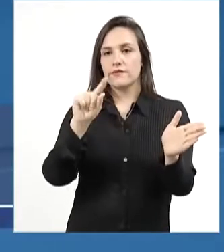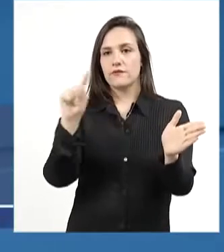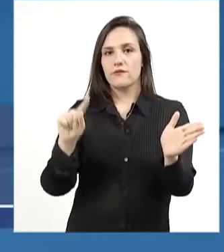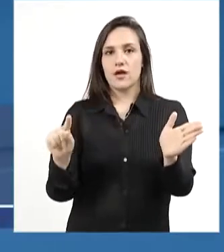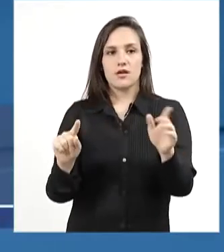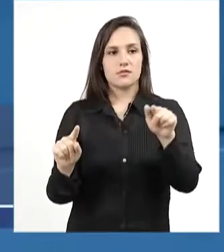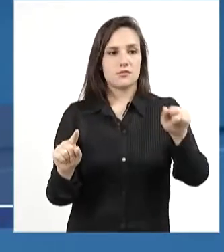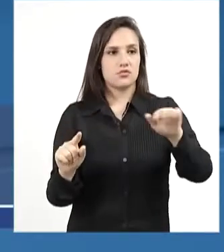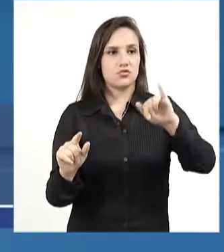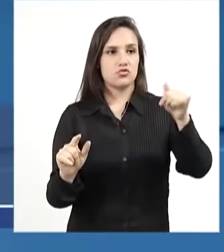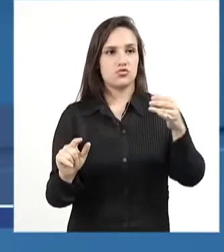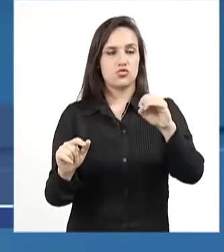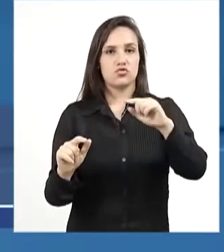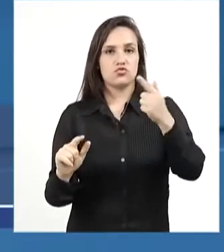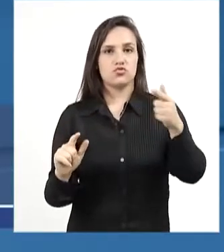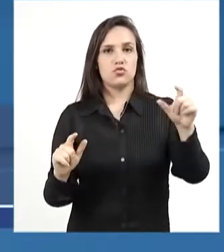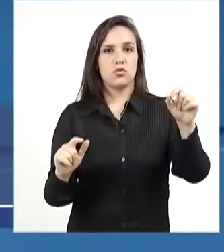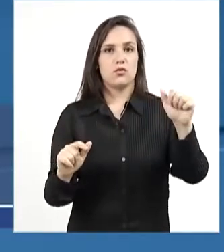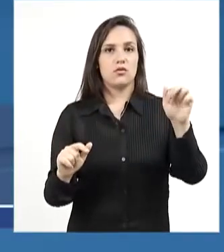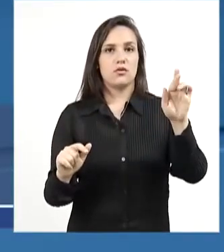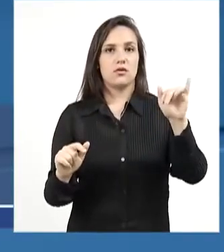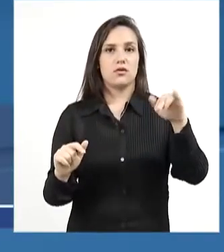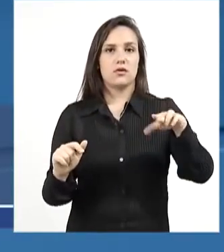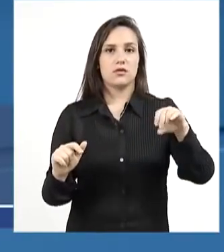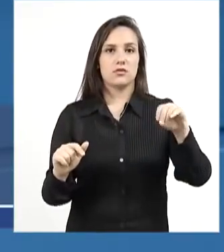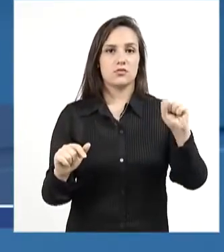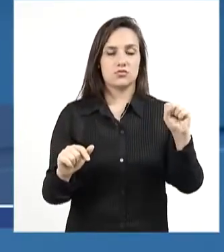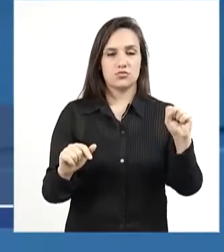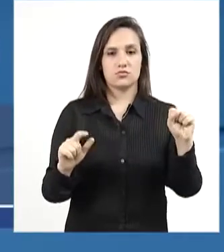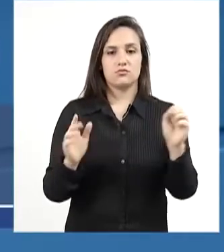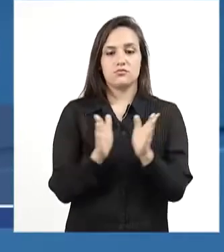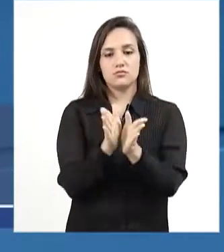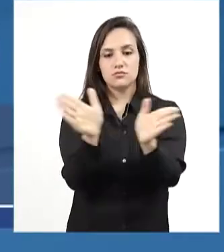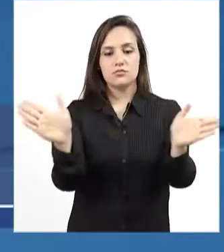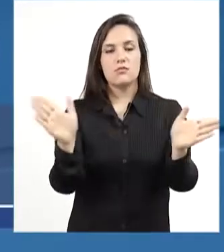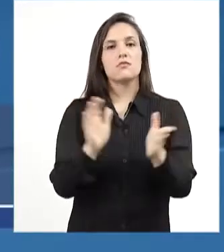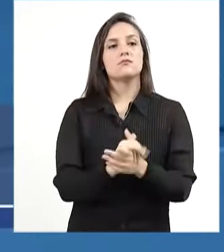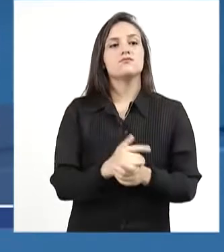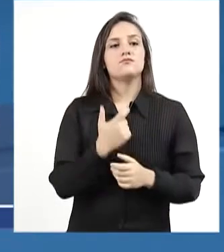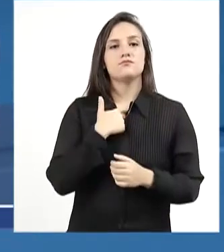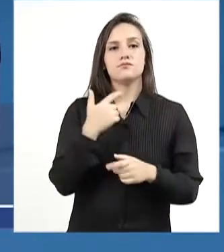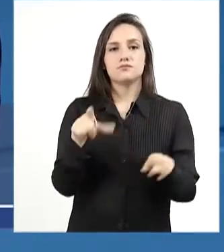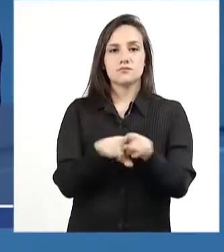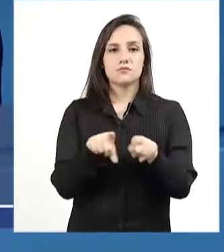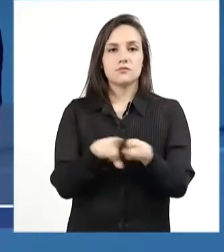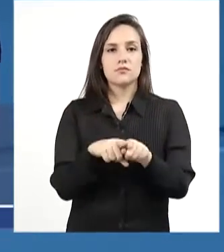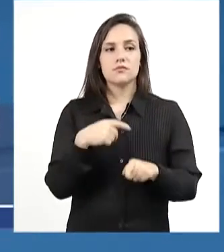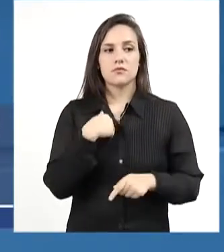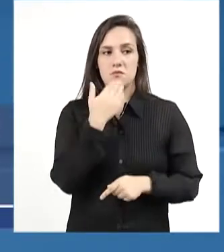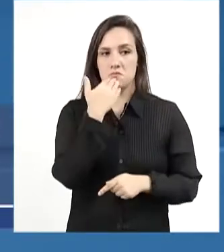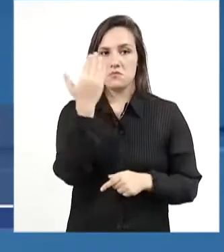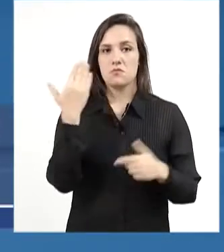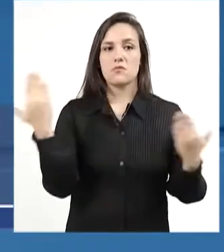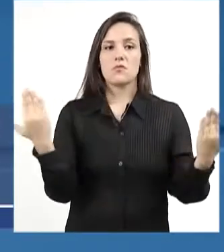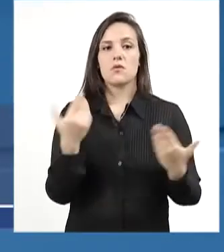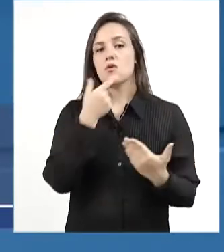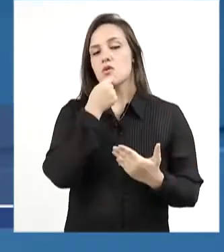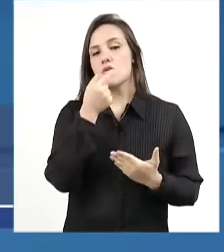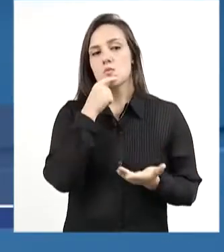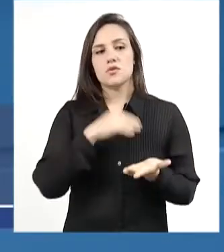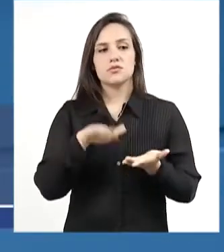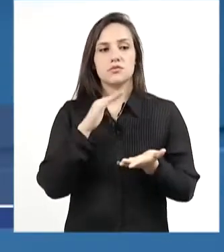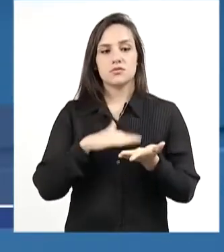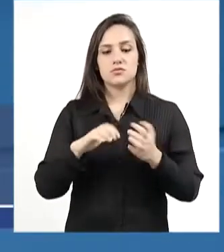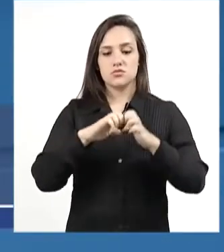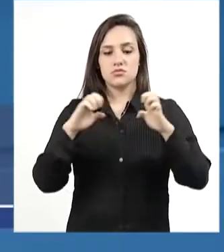Arinos, Jardim Noroeste dessa capital. Indicação também aqui ao secretário de Infraestrutura